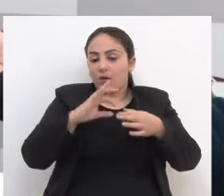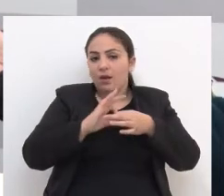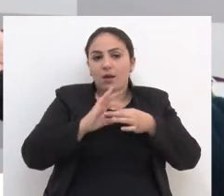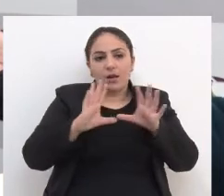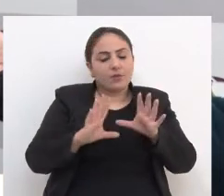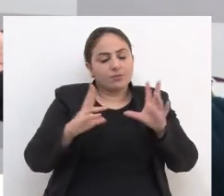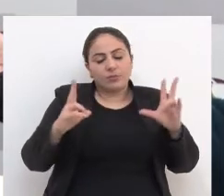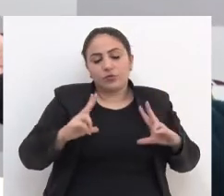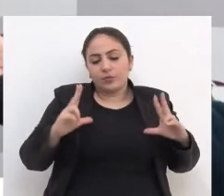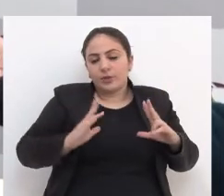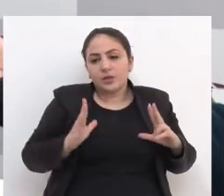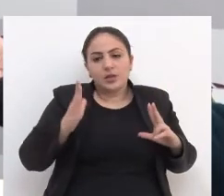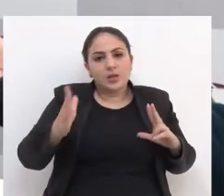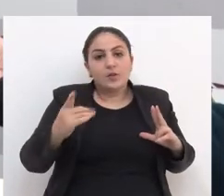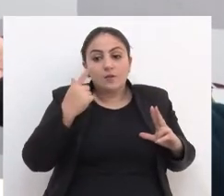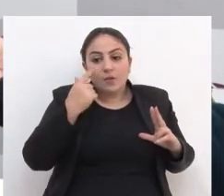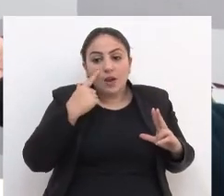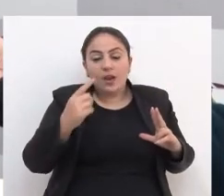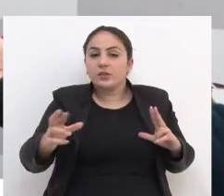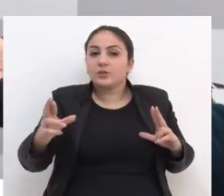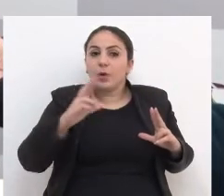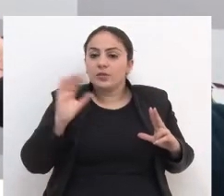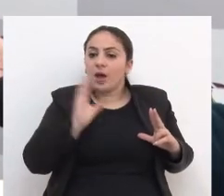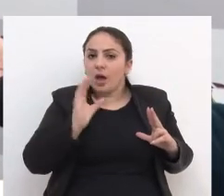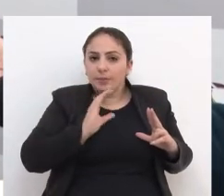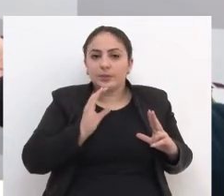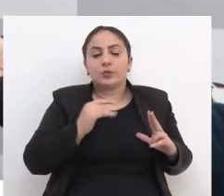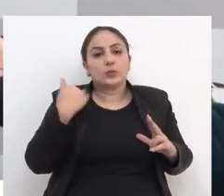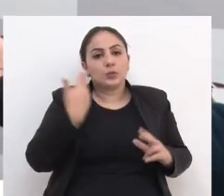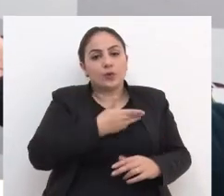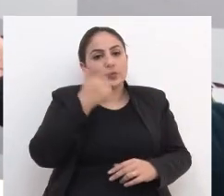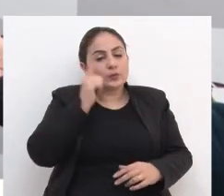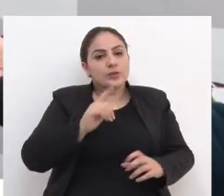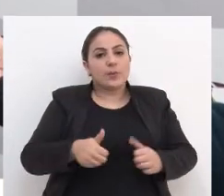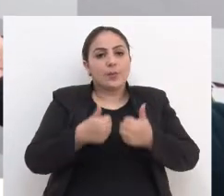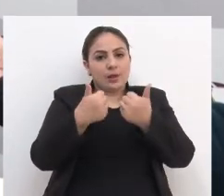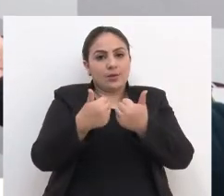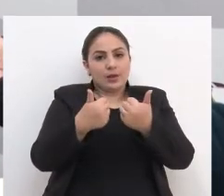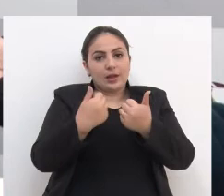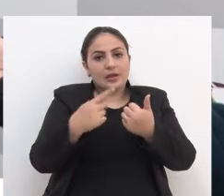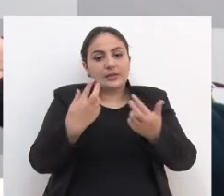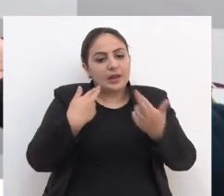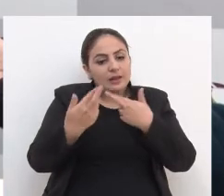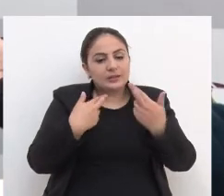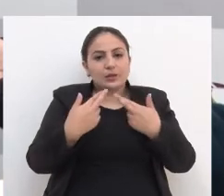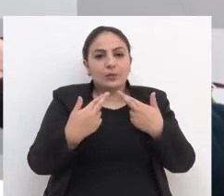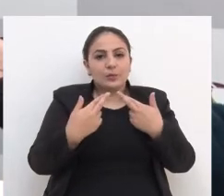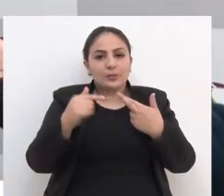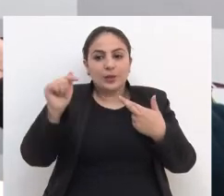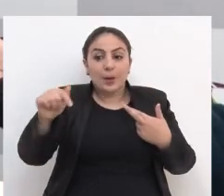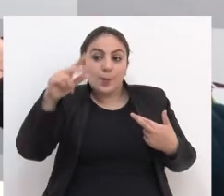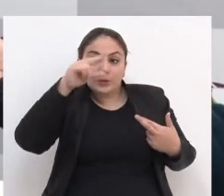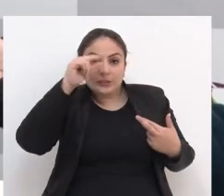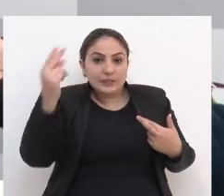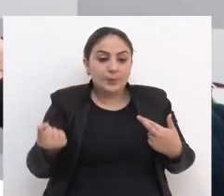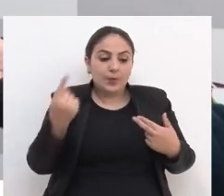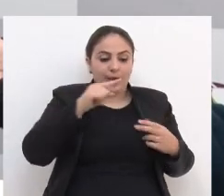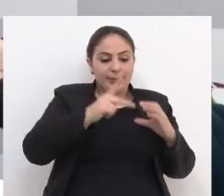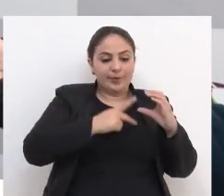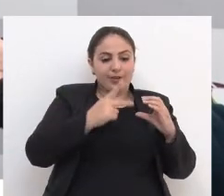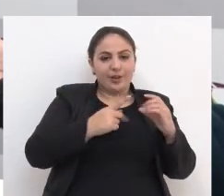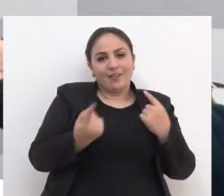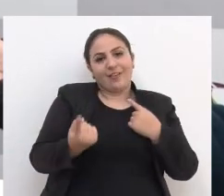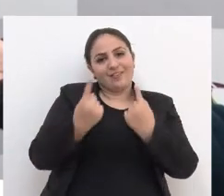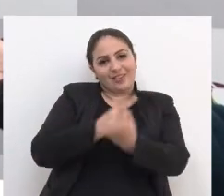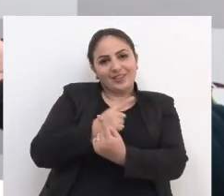para pessoalmente agilizar essas respostas, que a gente possa melhorar, então, essa relação entre Executivo e Legislativo no que se